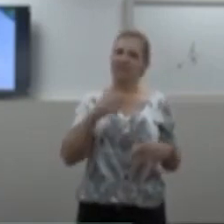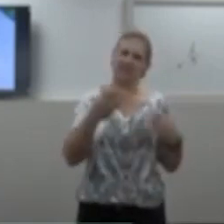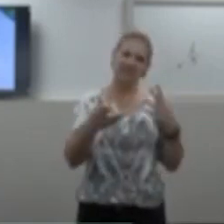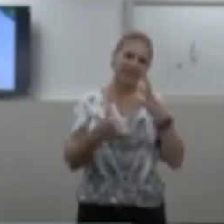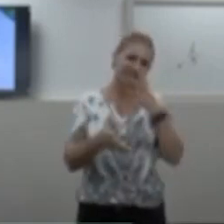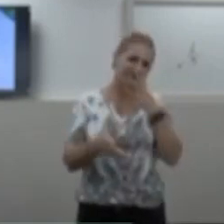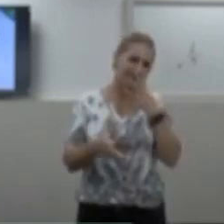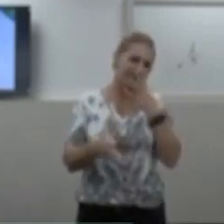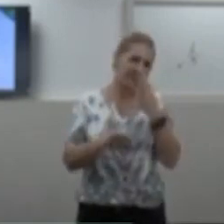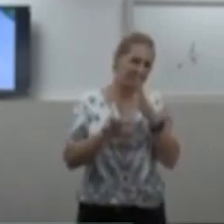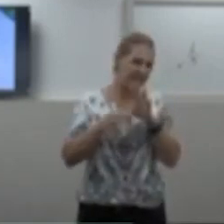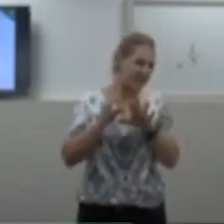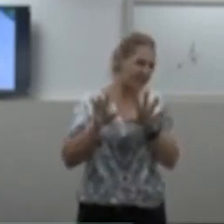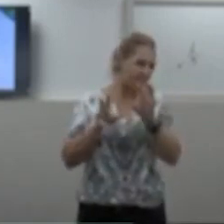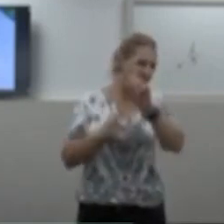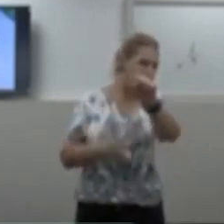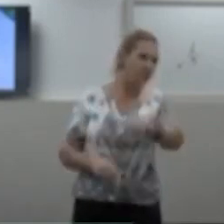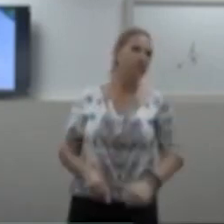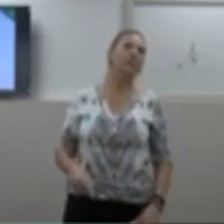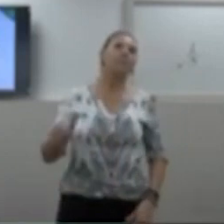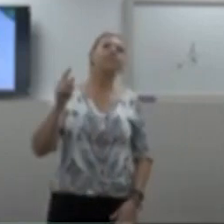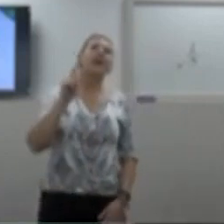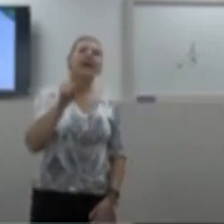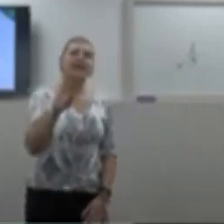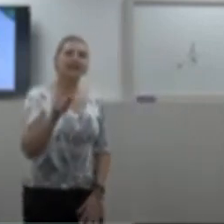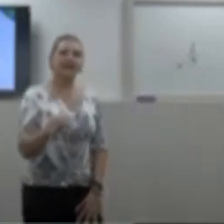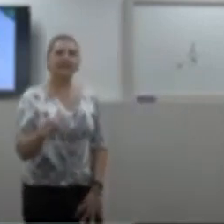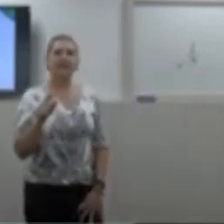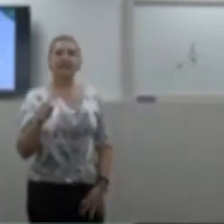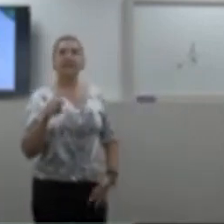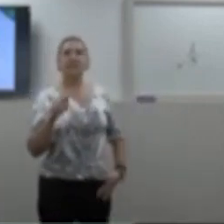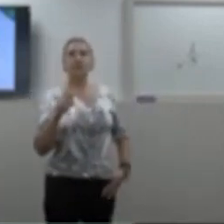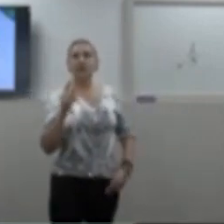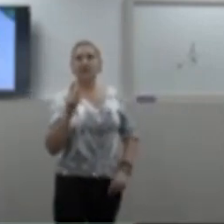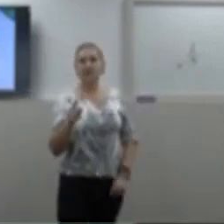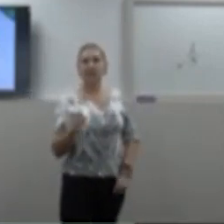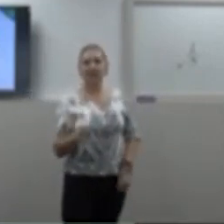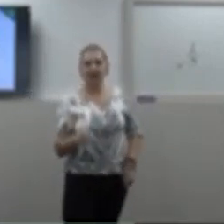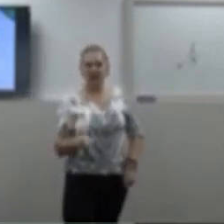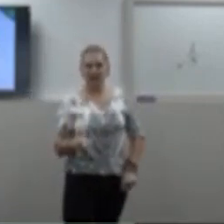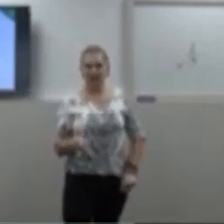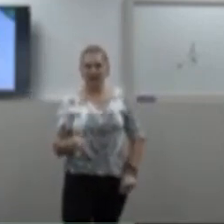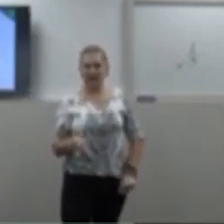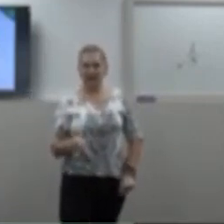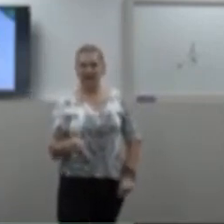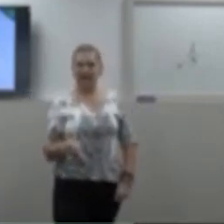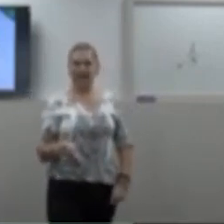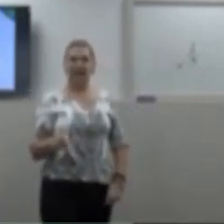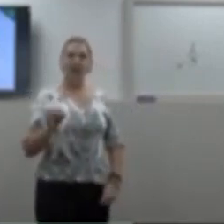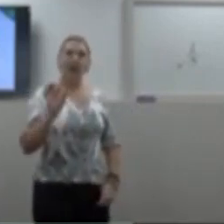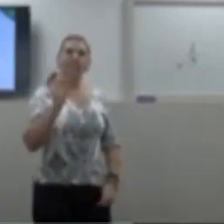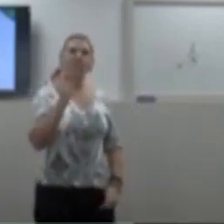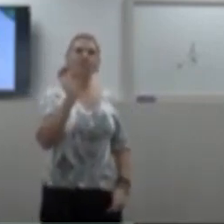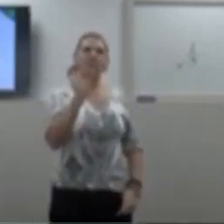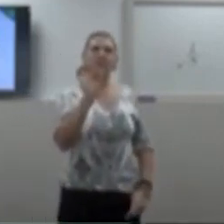pão. Se você quiser testar a receita, testa, não garanto muito não. Nessa receita temos os seguintes numerais.